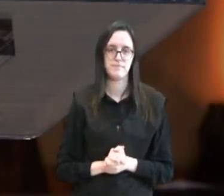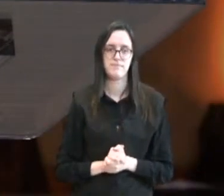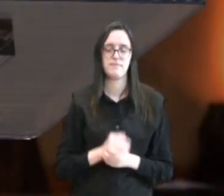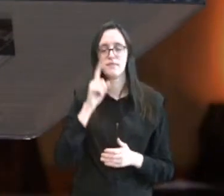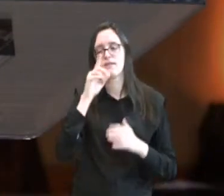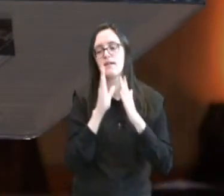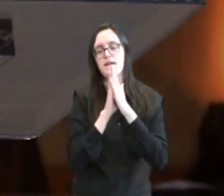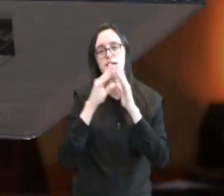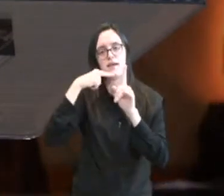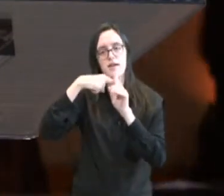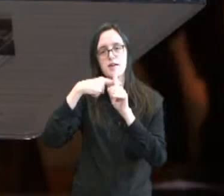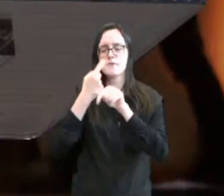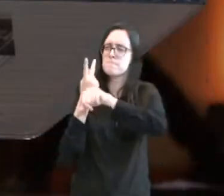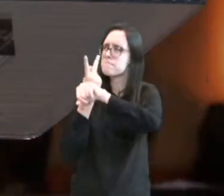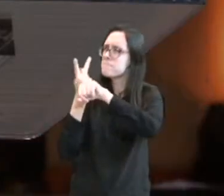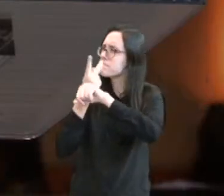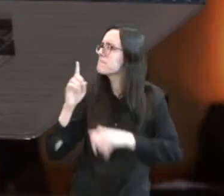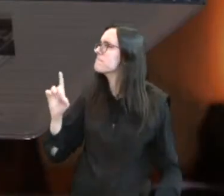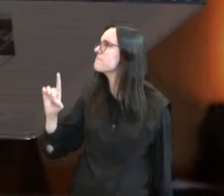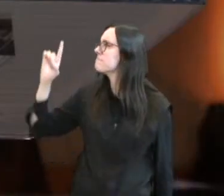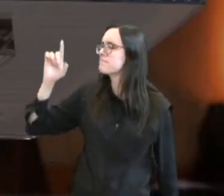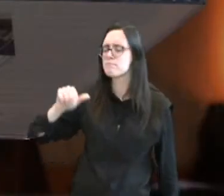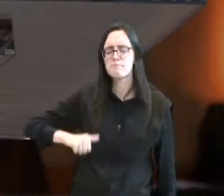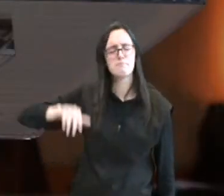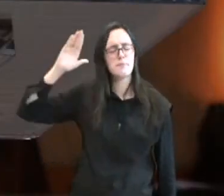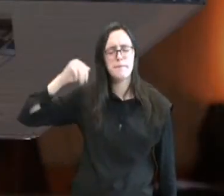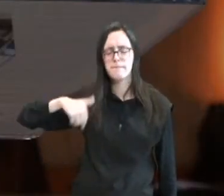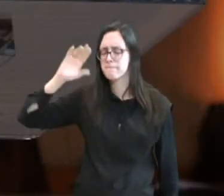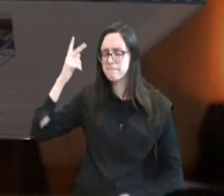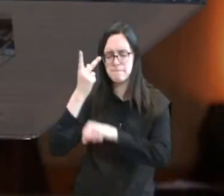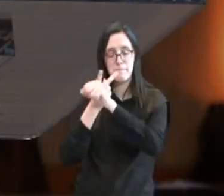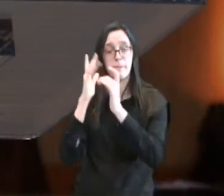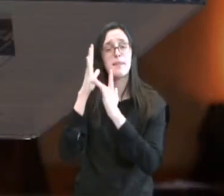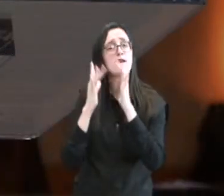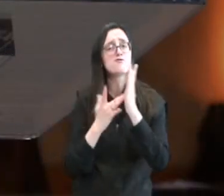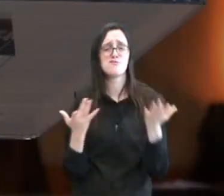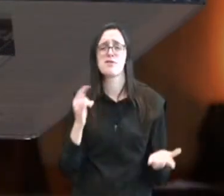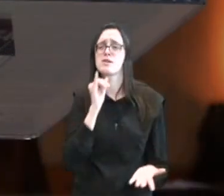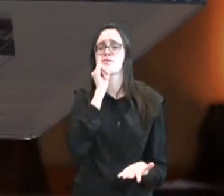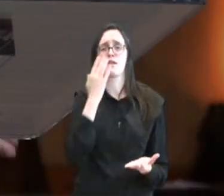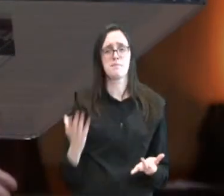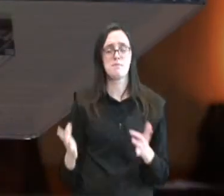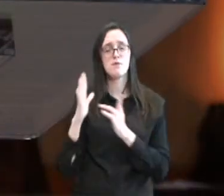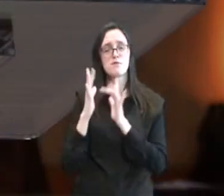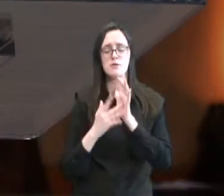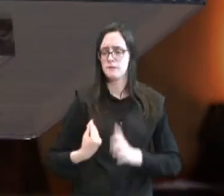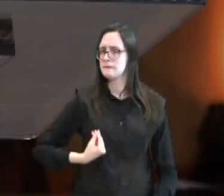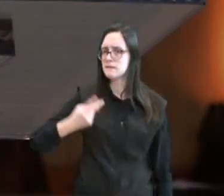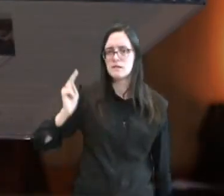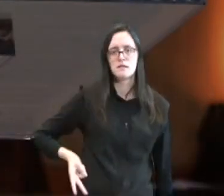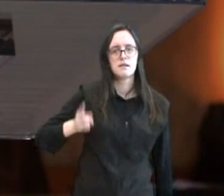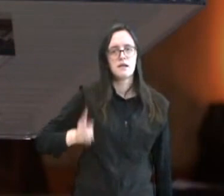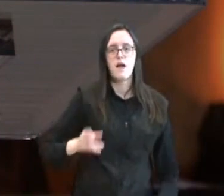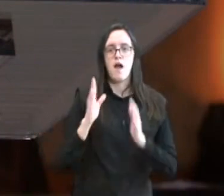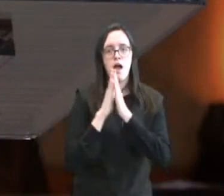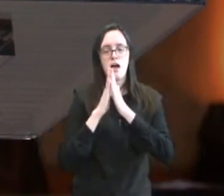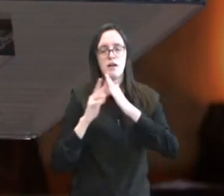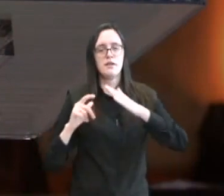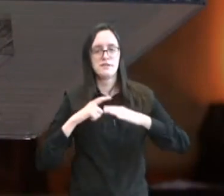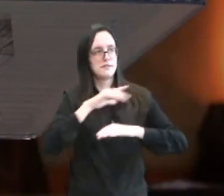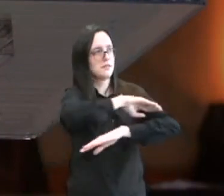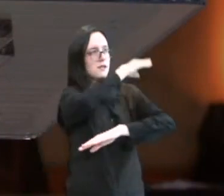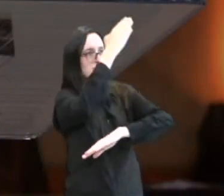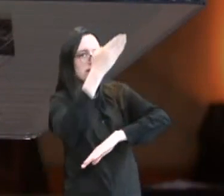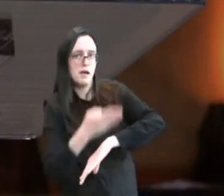que buscava o Senhor intensamente. Jesus é o exemplo, ele vivia em oração, subindo o monte,